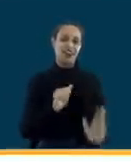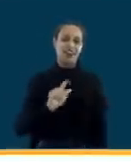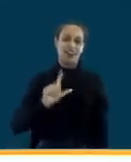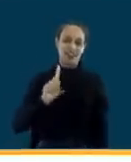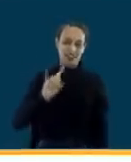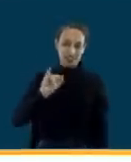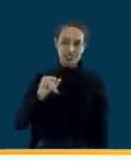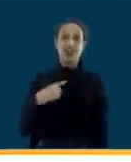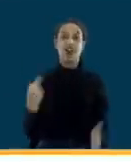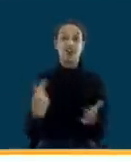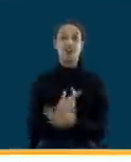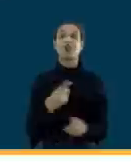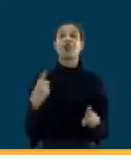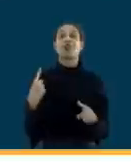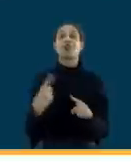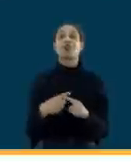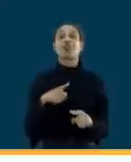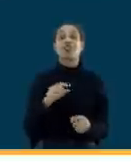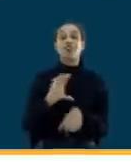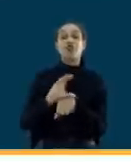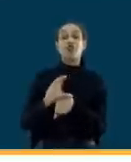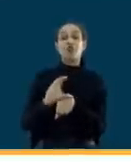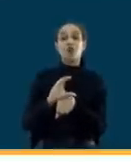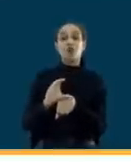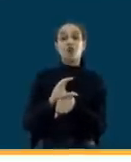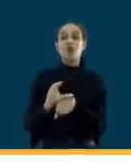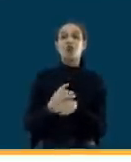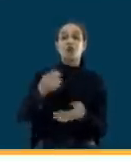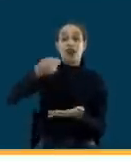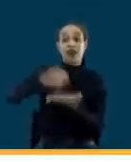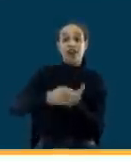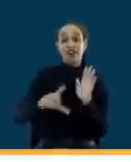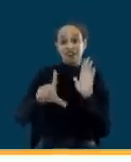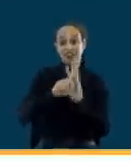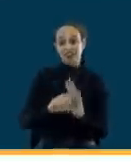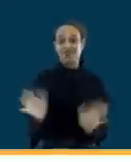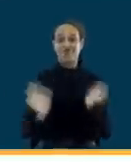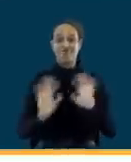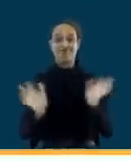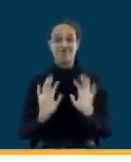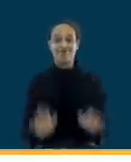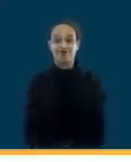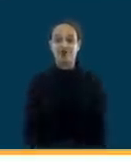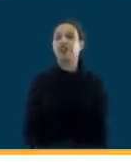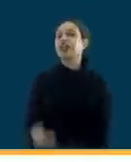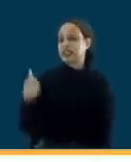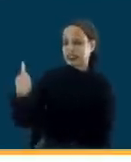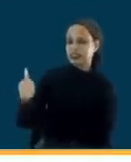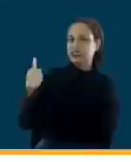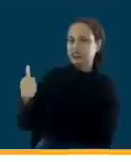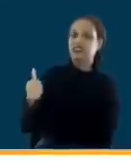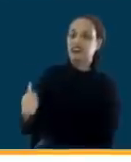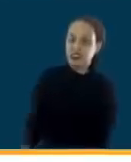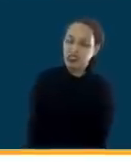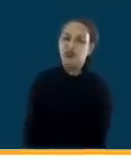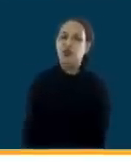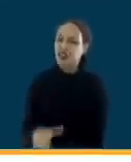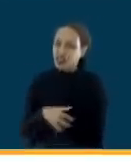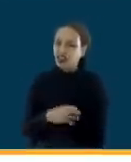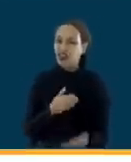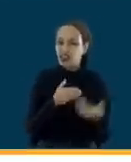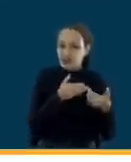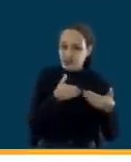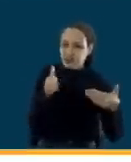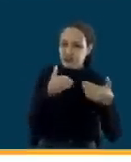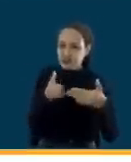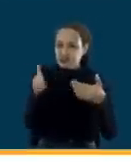da lei. Um grande abraço. É isso aí, Célio, que sejam muitas as iniciativas, né, no Brasil,